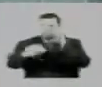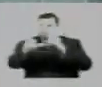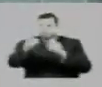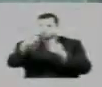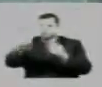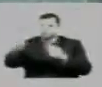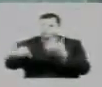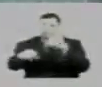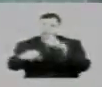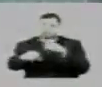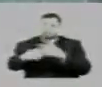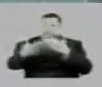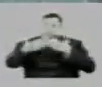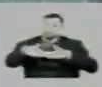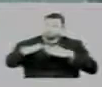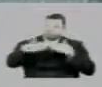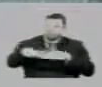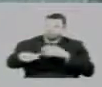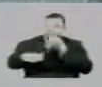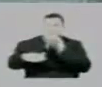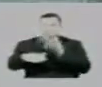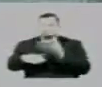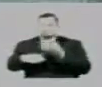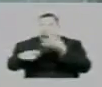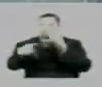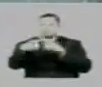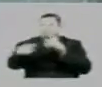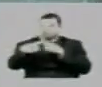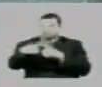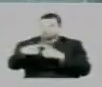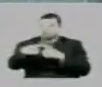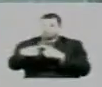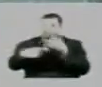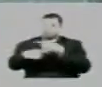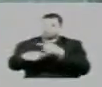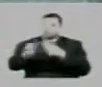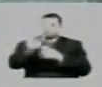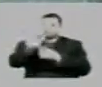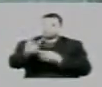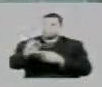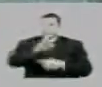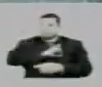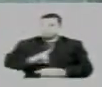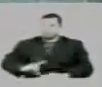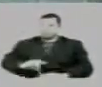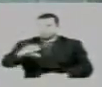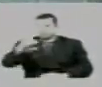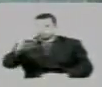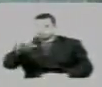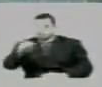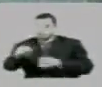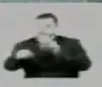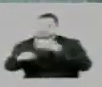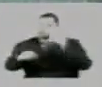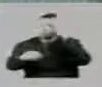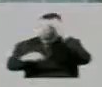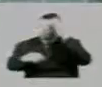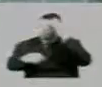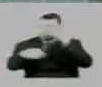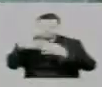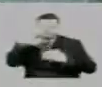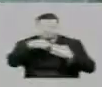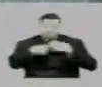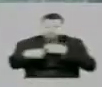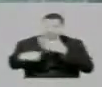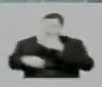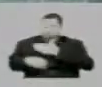800? Isso não é razoável, porque é temerário, deputada Conceição, e eu sei a angústia